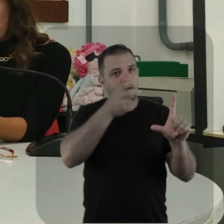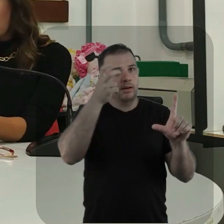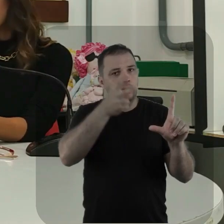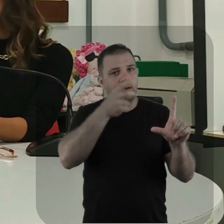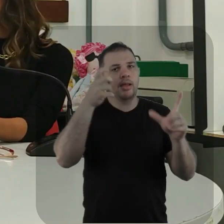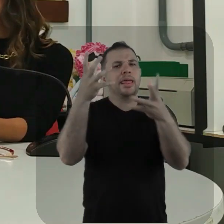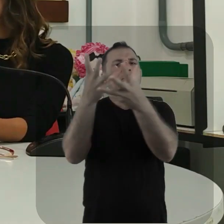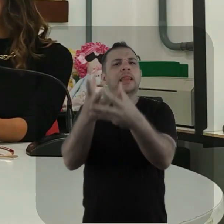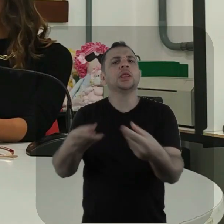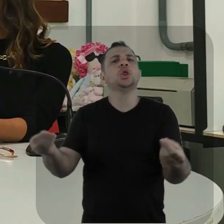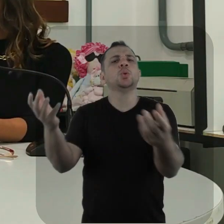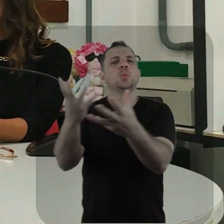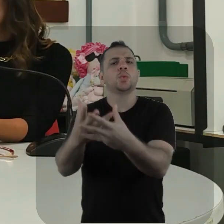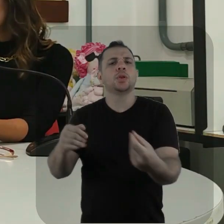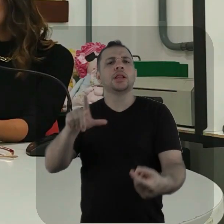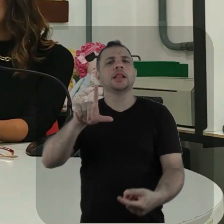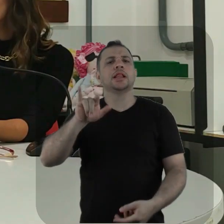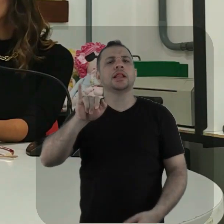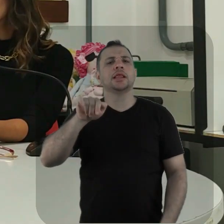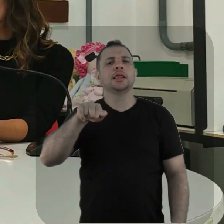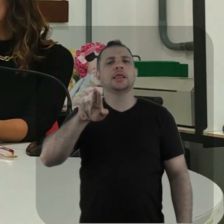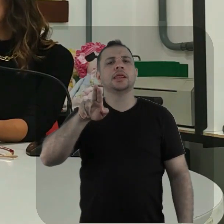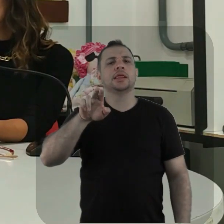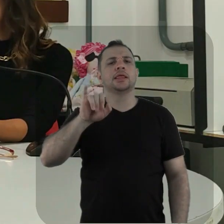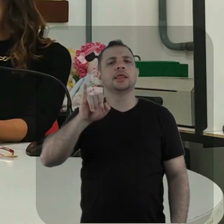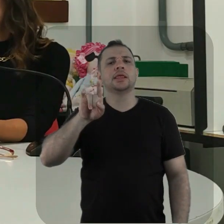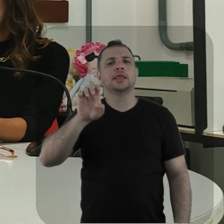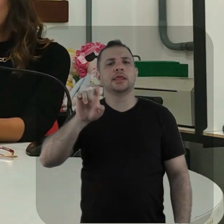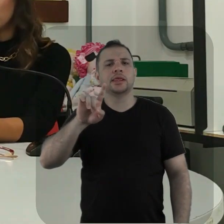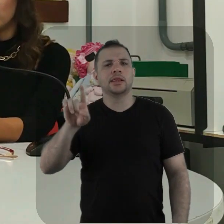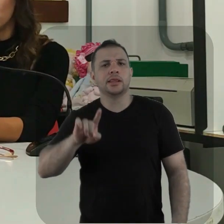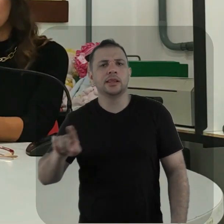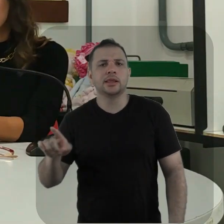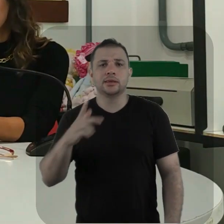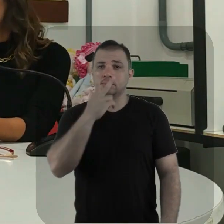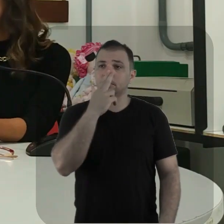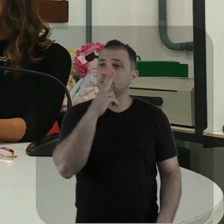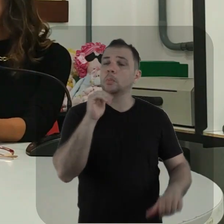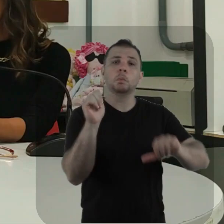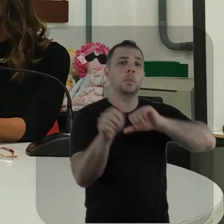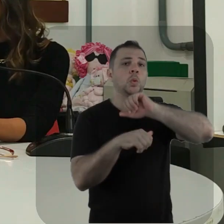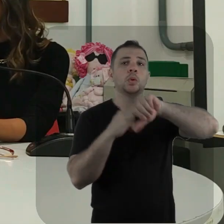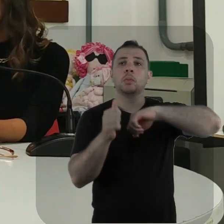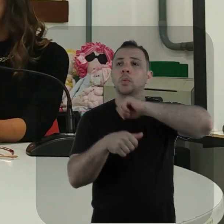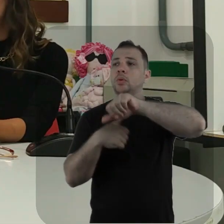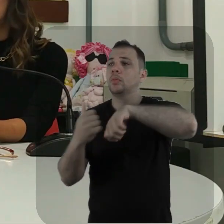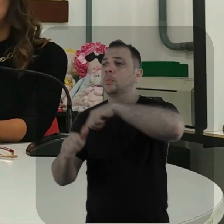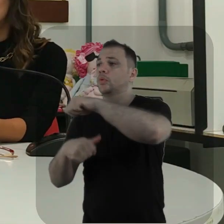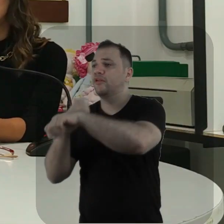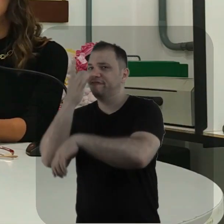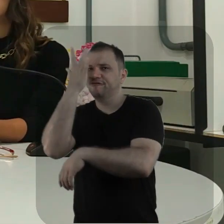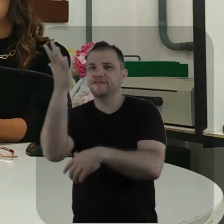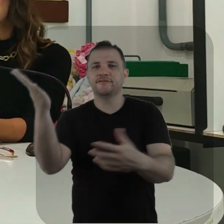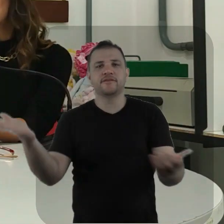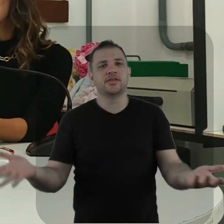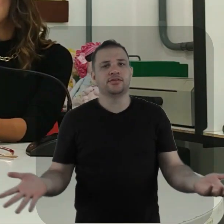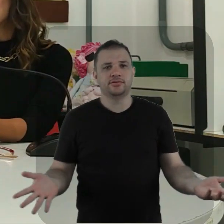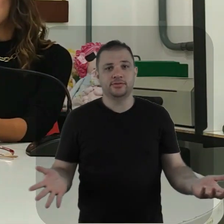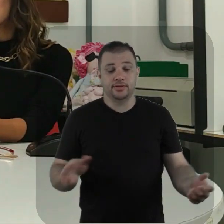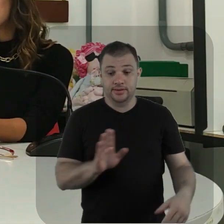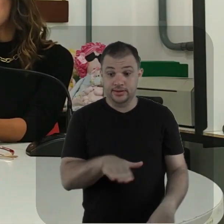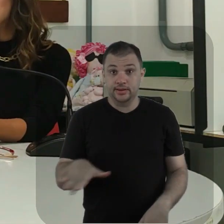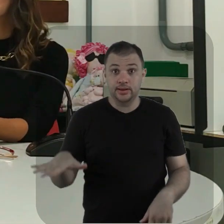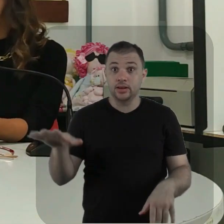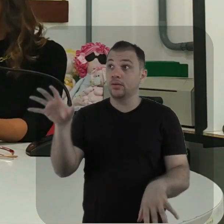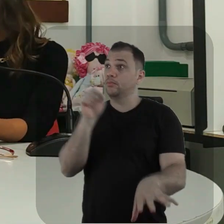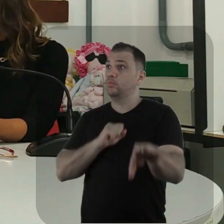medida que o tempo passa, um interesse ele vai deixando de ser relevante, muda-se para outro com muita facilidade, e as